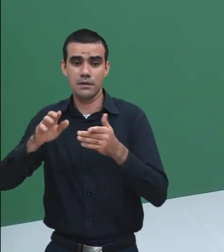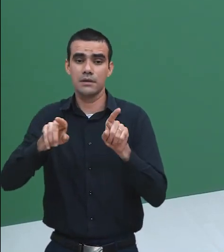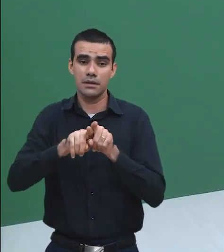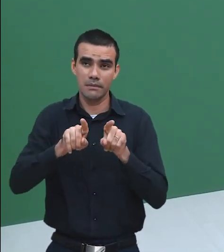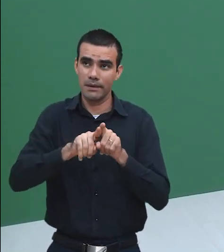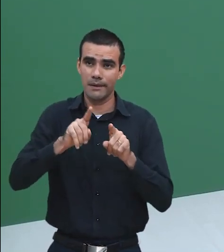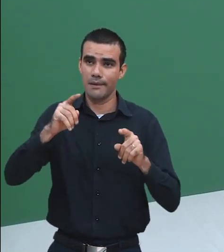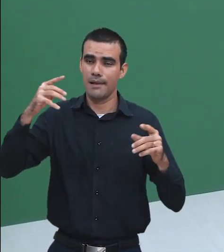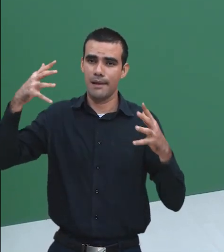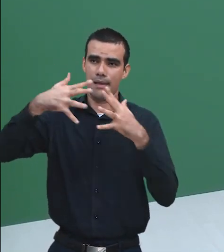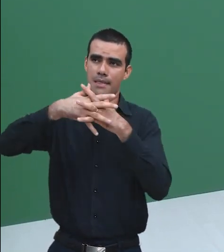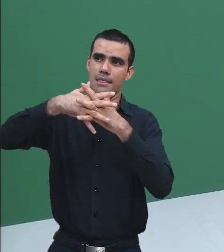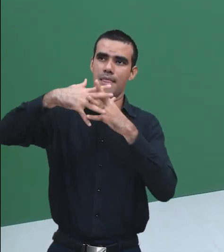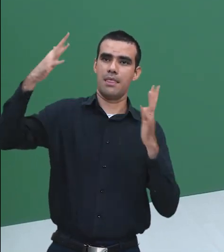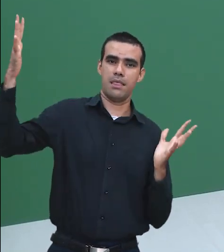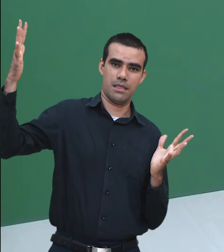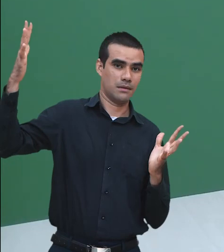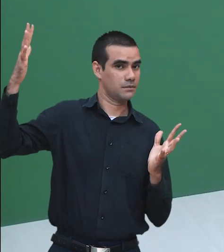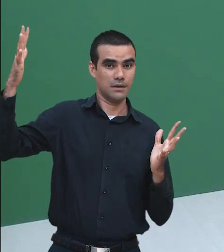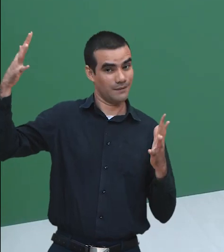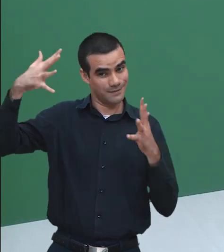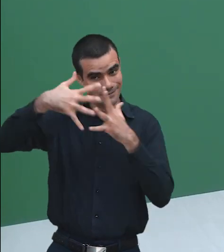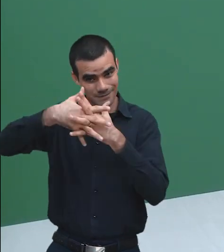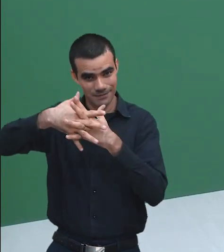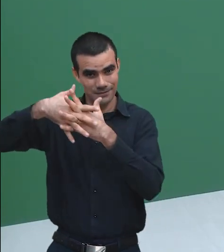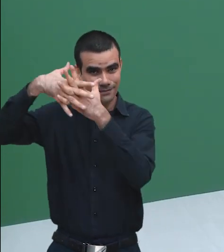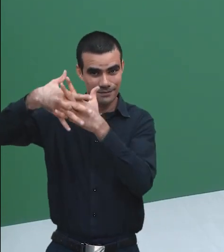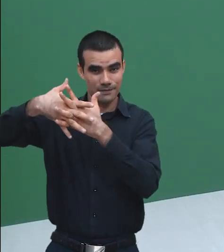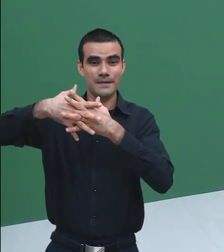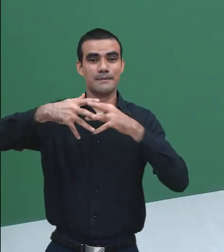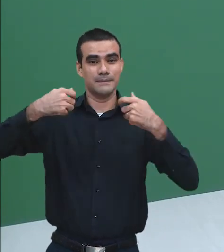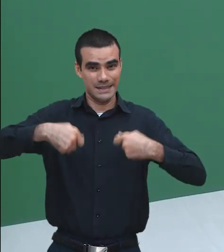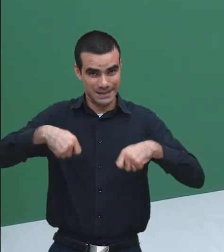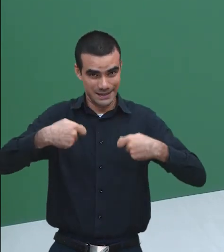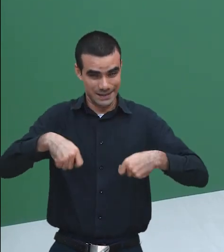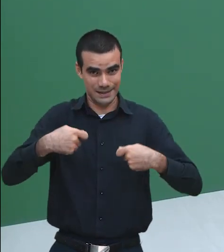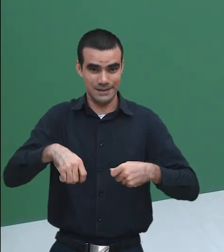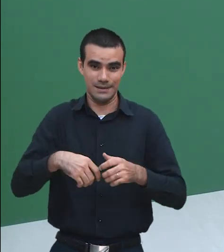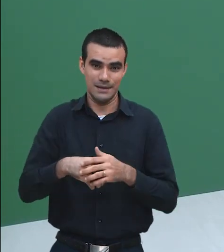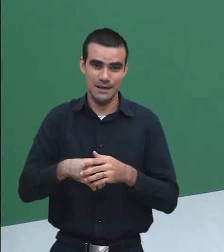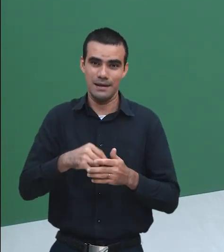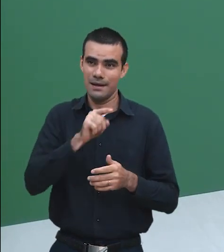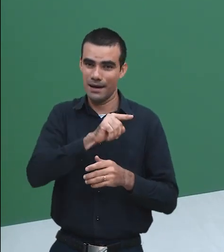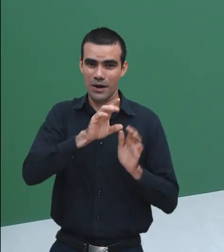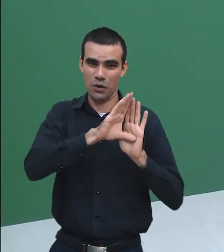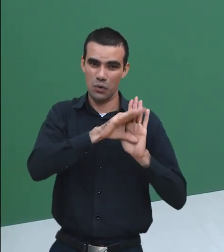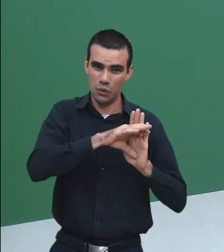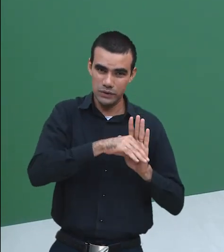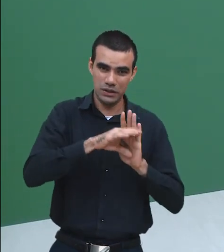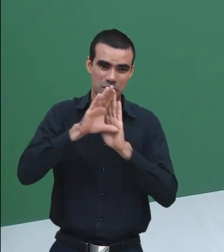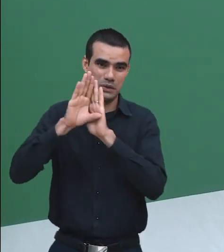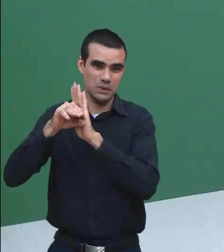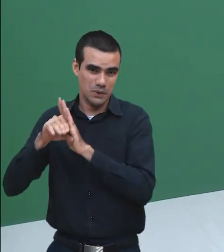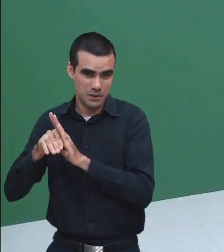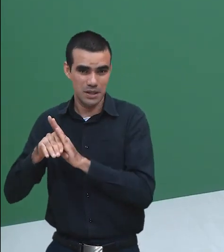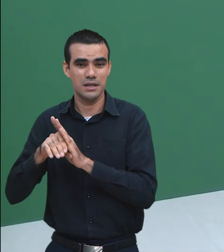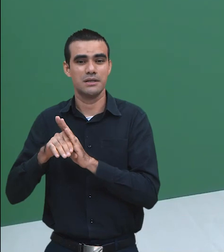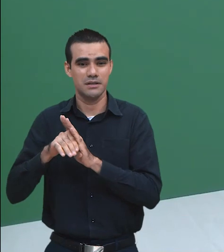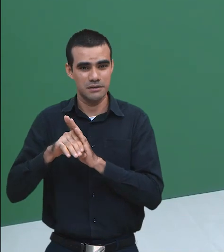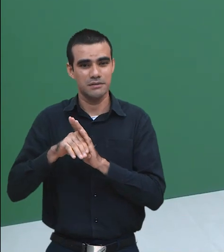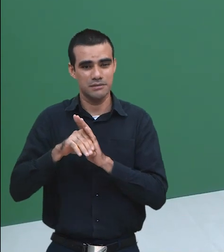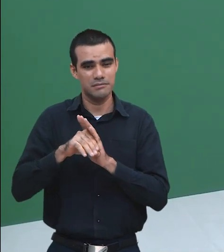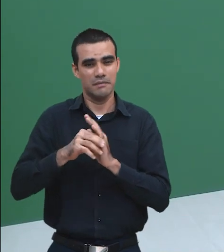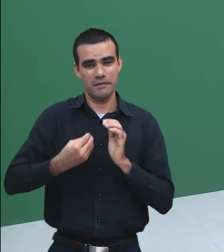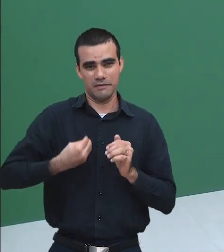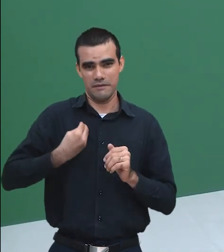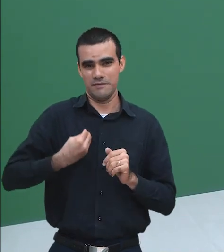que uma não vive sem a outra. É importante que a gente realmente faça com que esses conceitos, muito mais do que